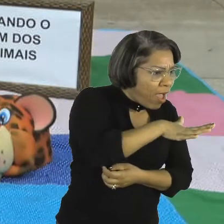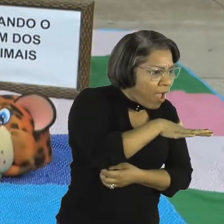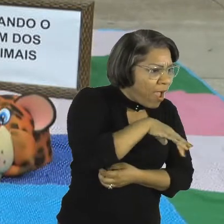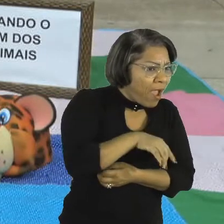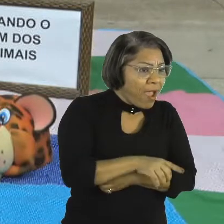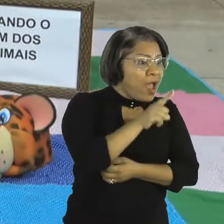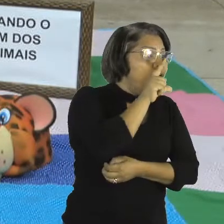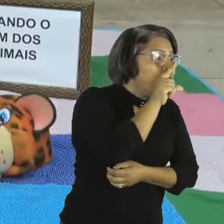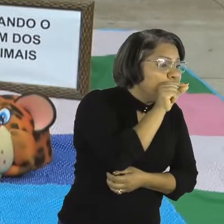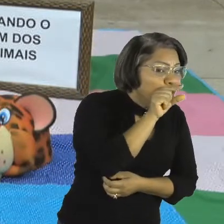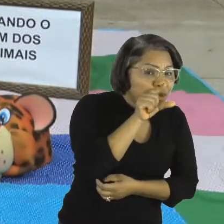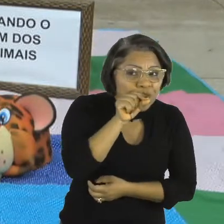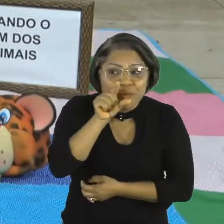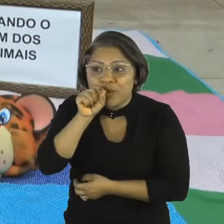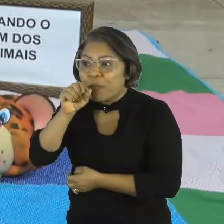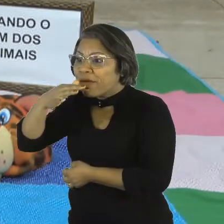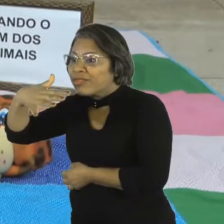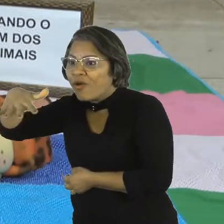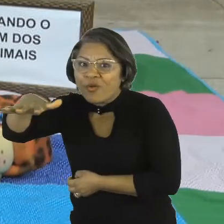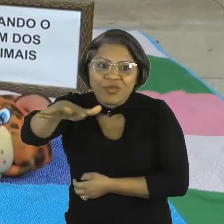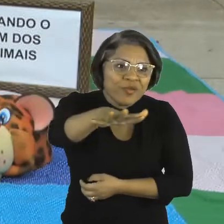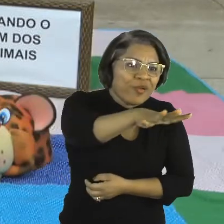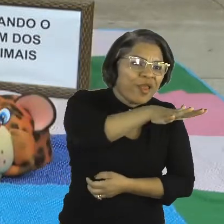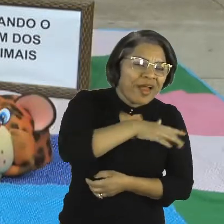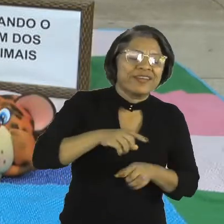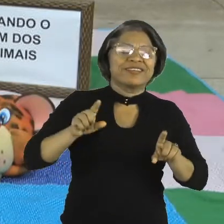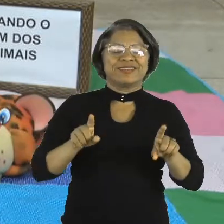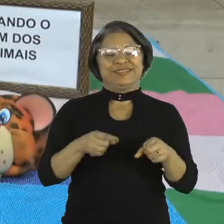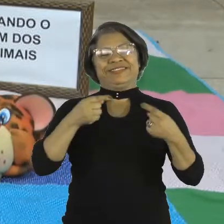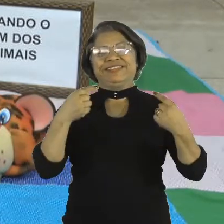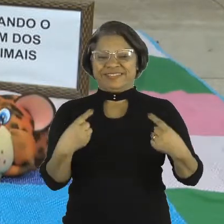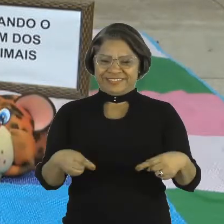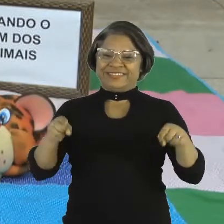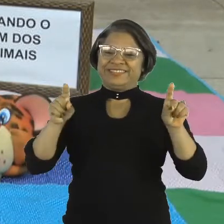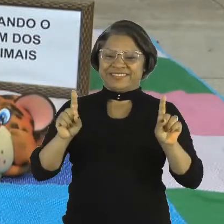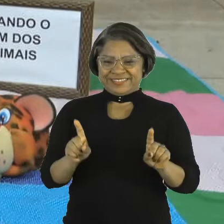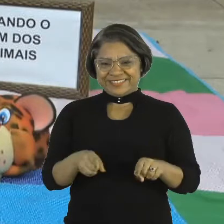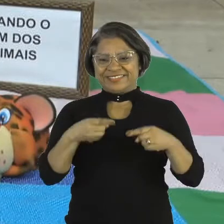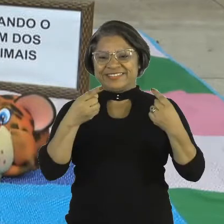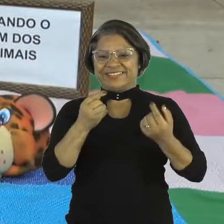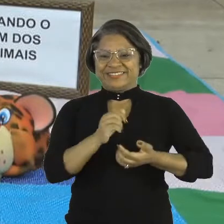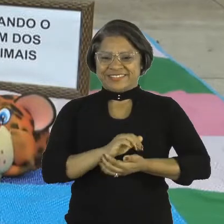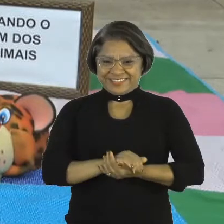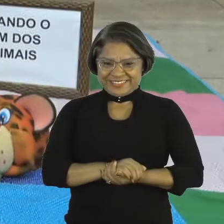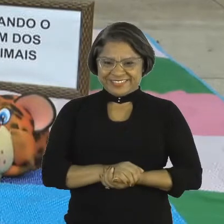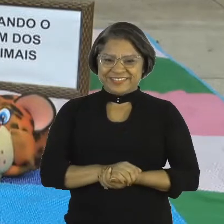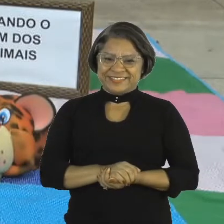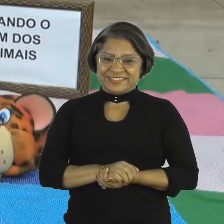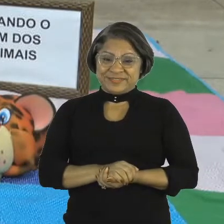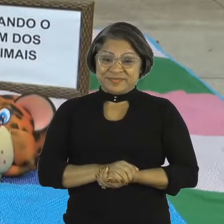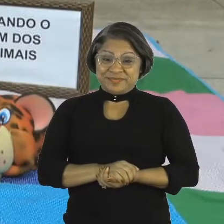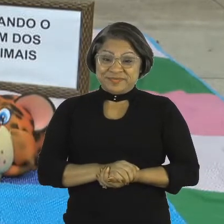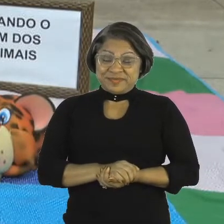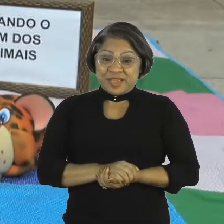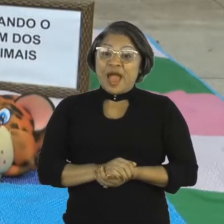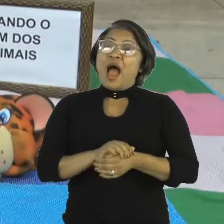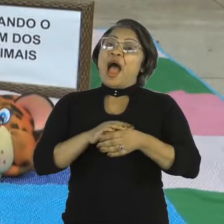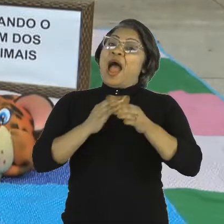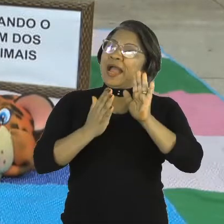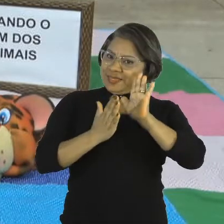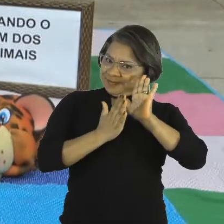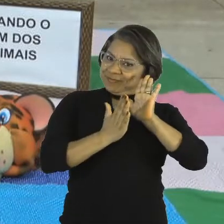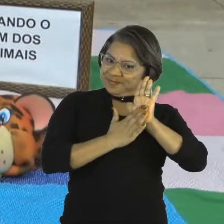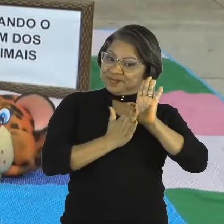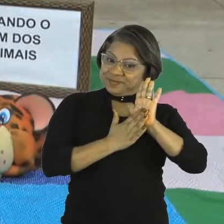lá, era piu, piu, piu pra todo lado, ia, ia, ô. Essa